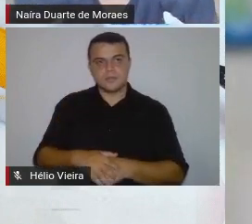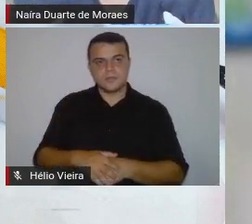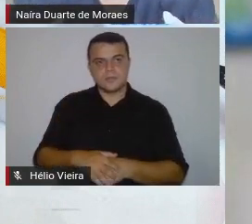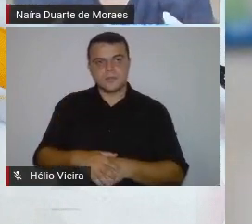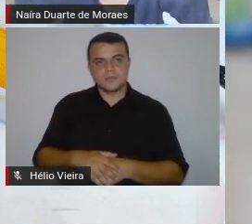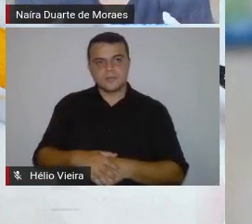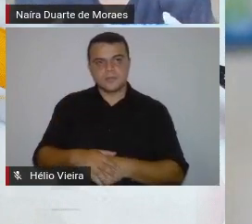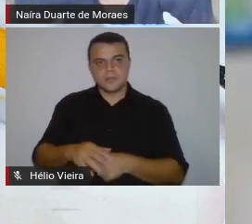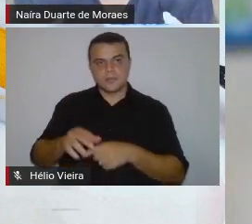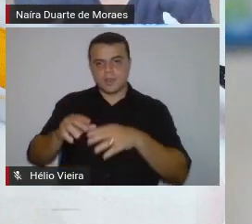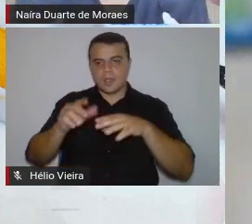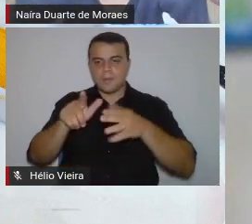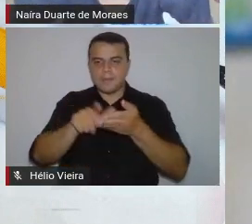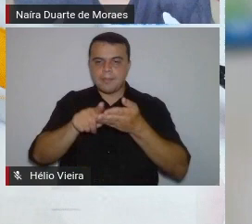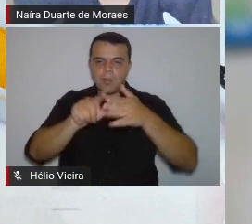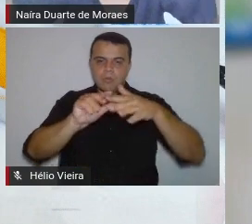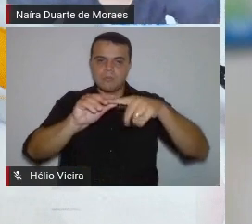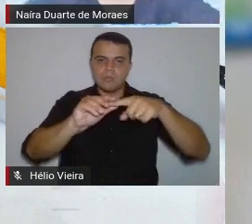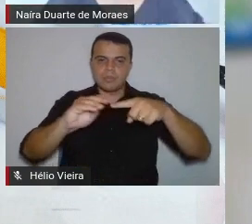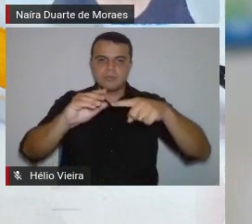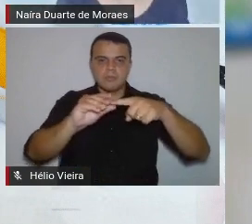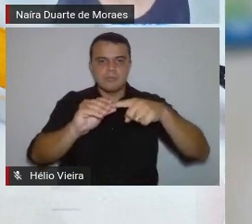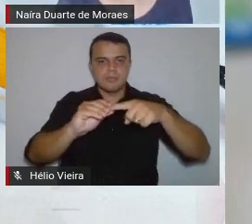meu papel. Ó.